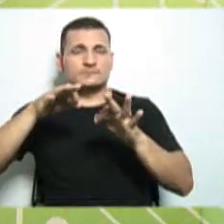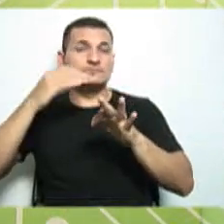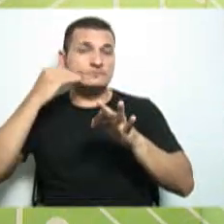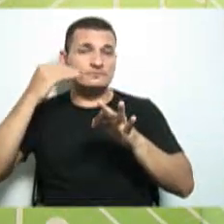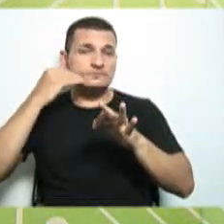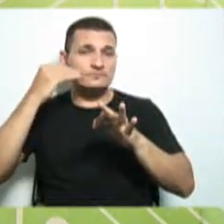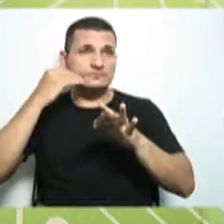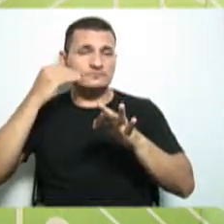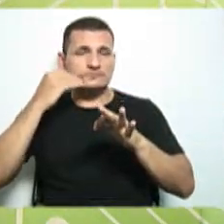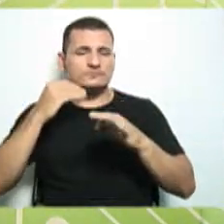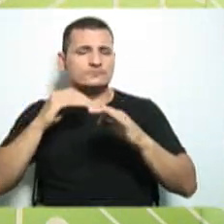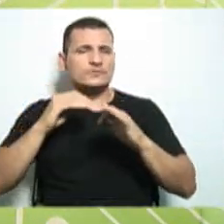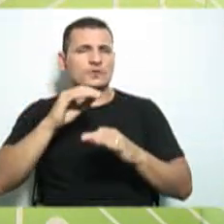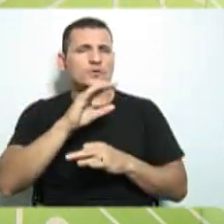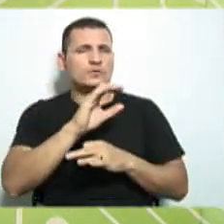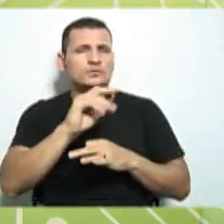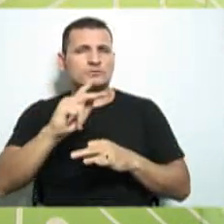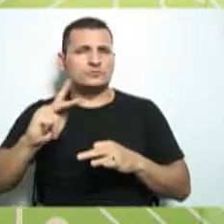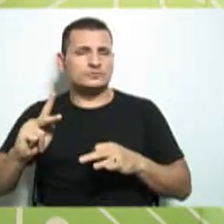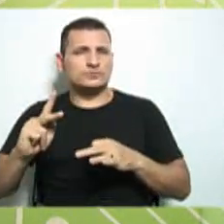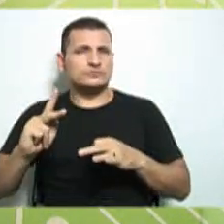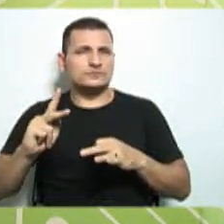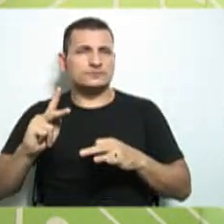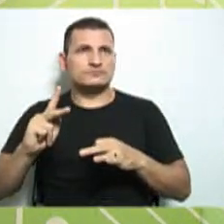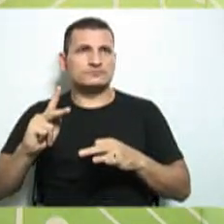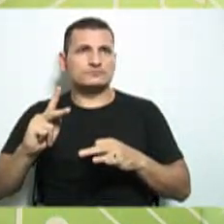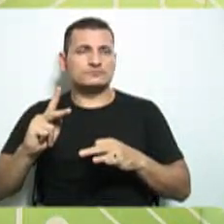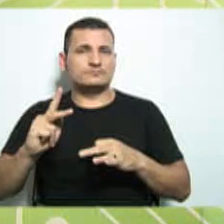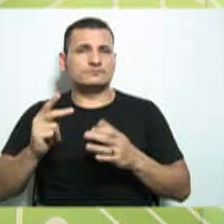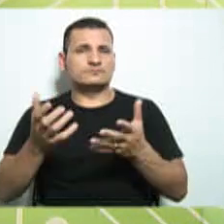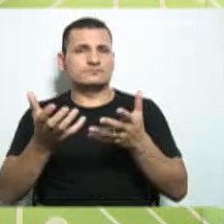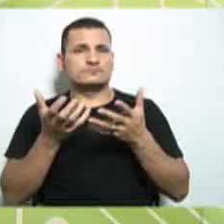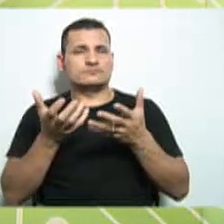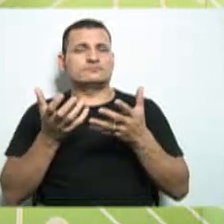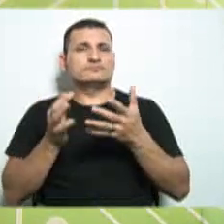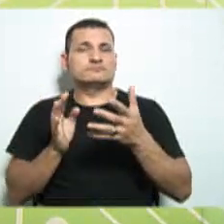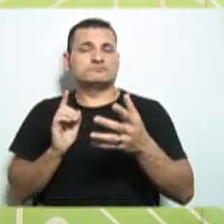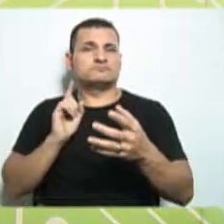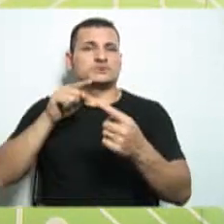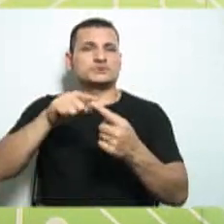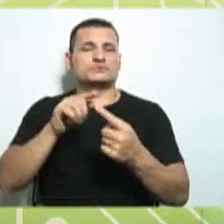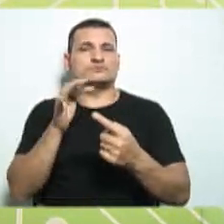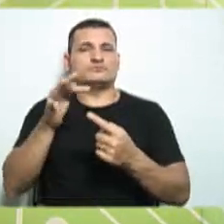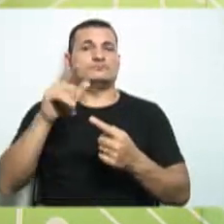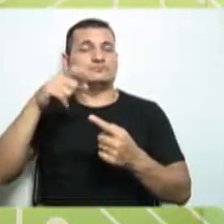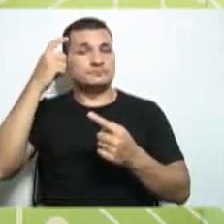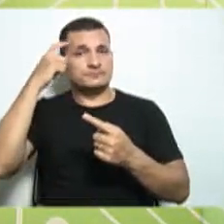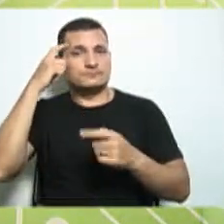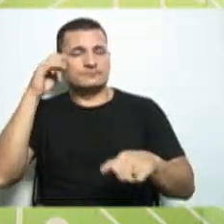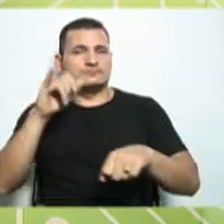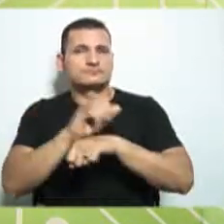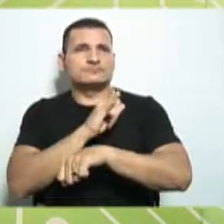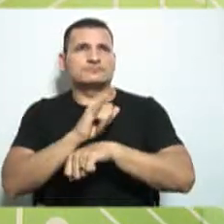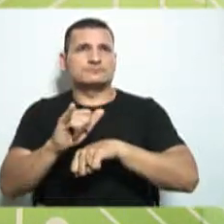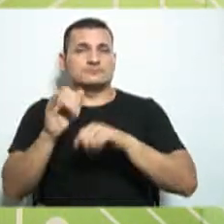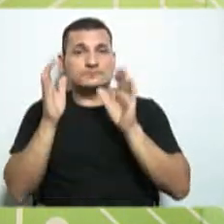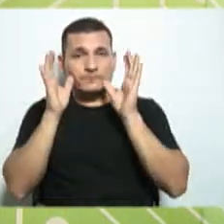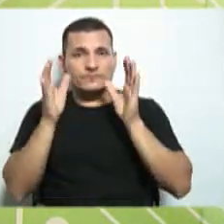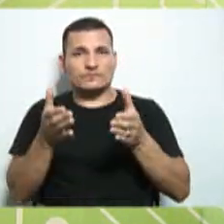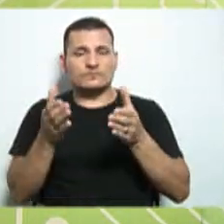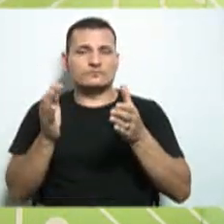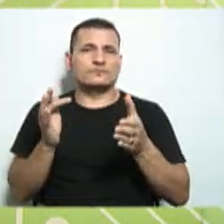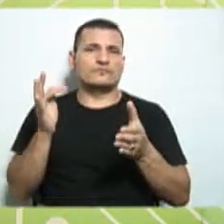que a minha cooperativa, onde que a minha organização quer chegar. É aquele pensamento estratégico voltado para o